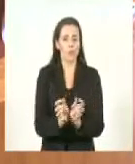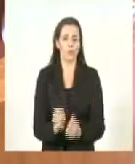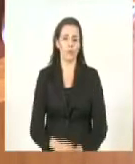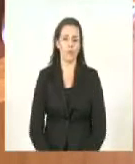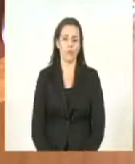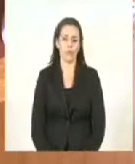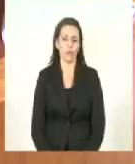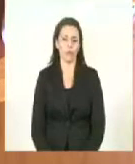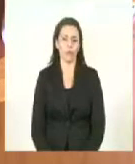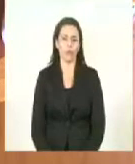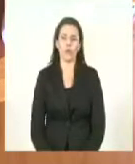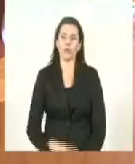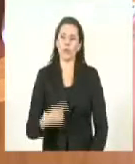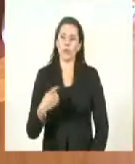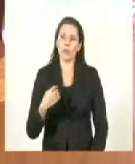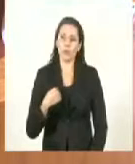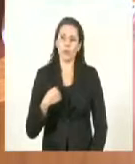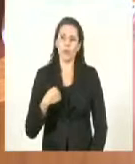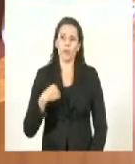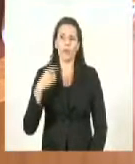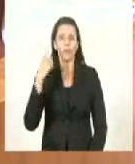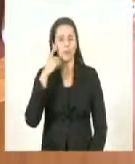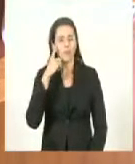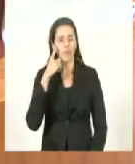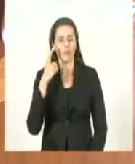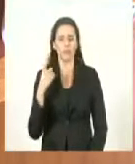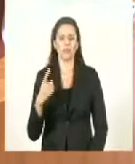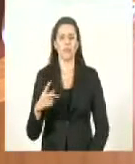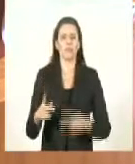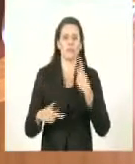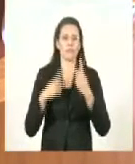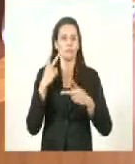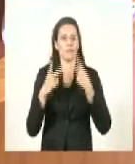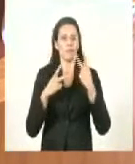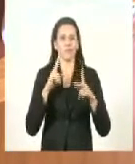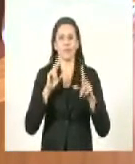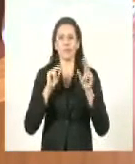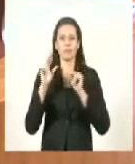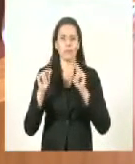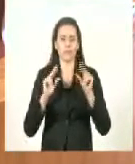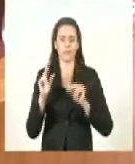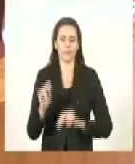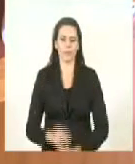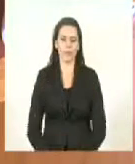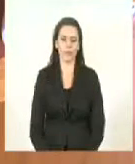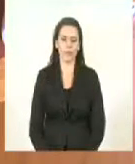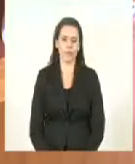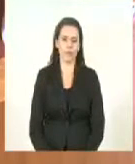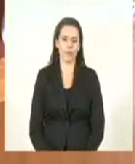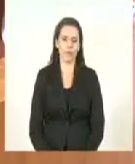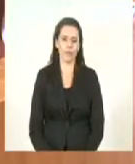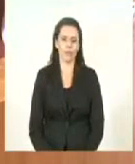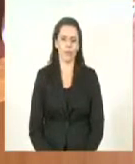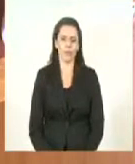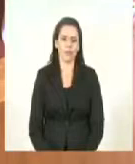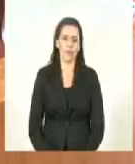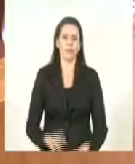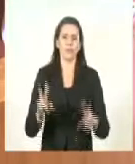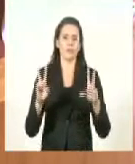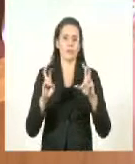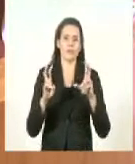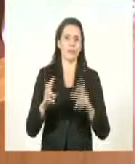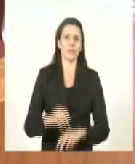factoides, levantar questões, que aí vocês já não, mas não é uma questão moral, não é uma questão legal,